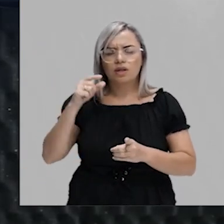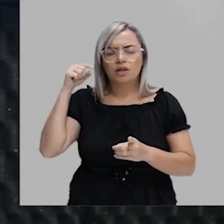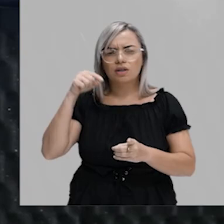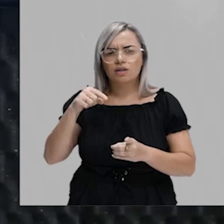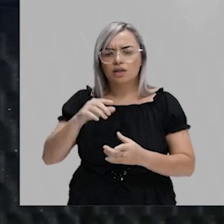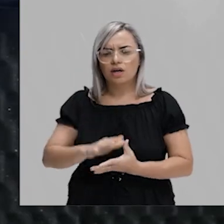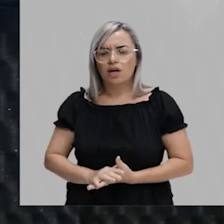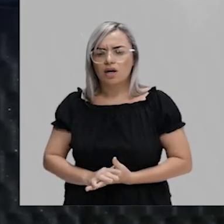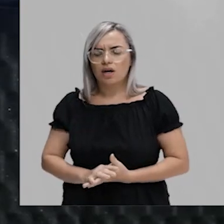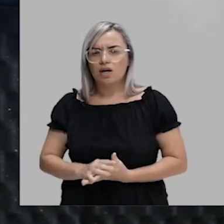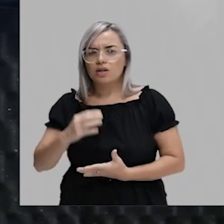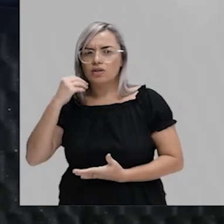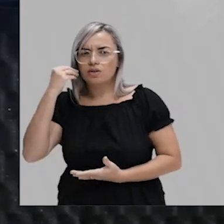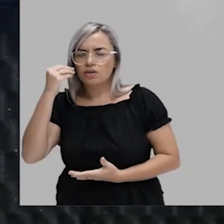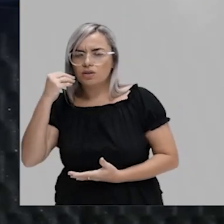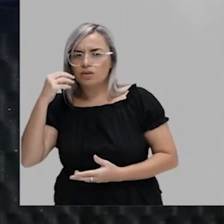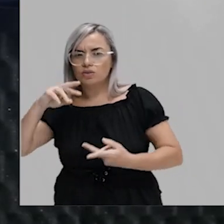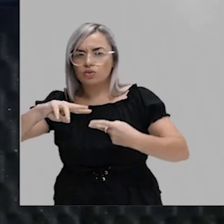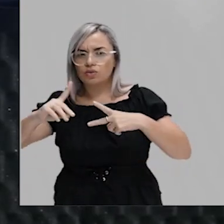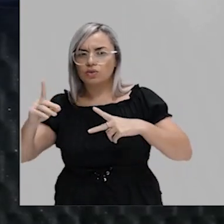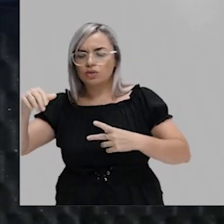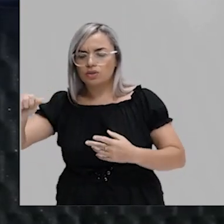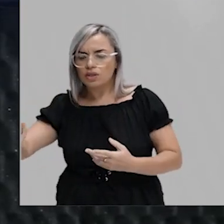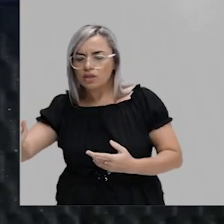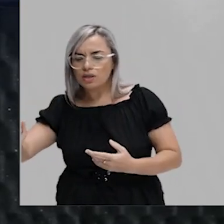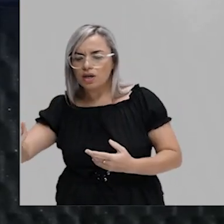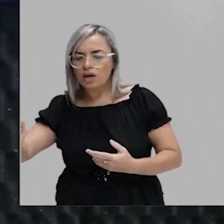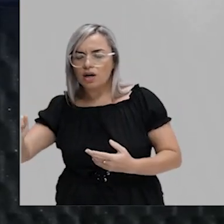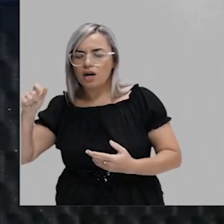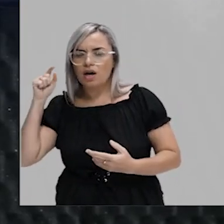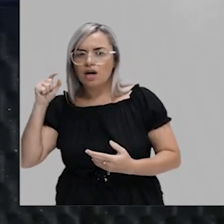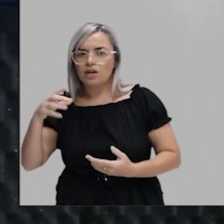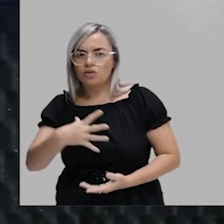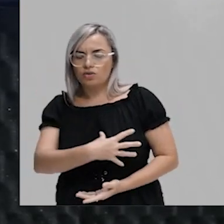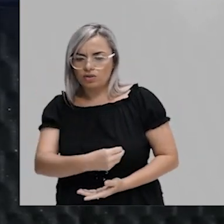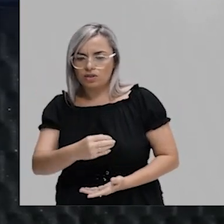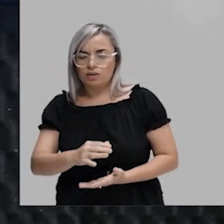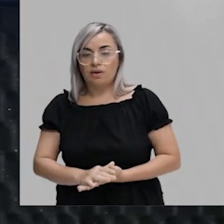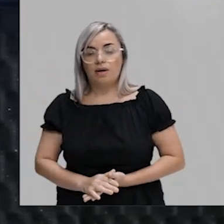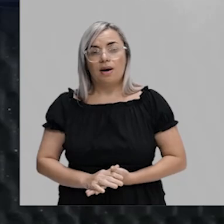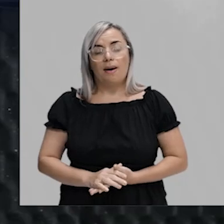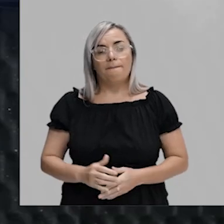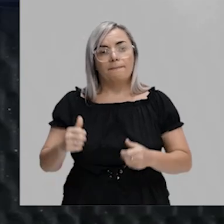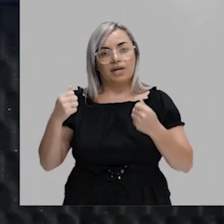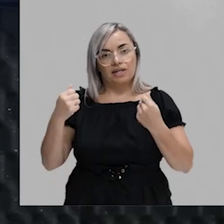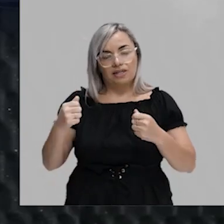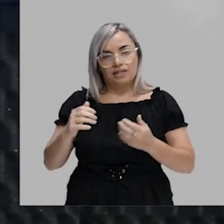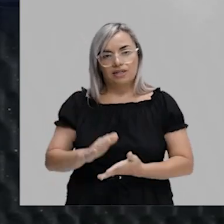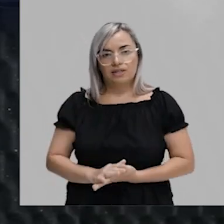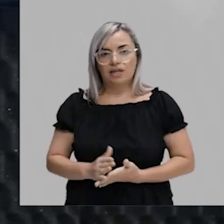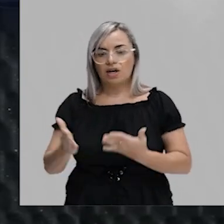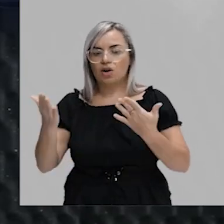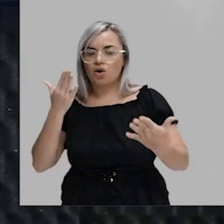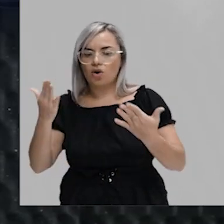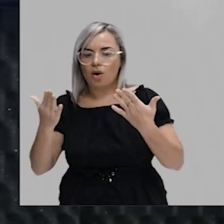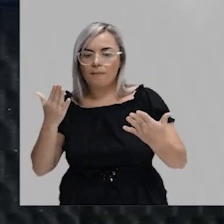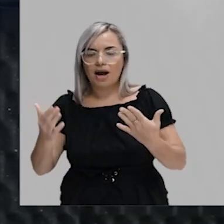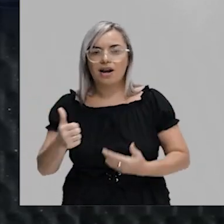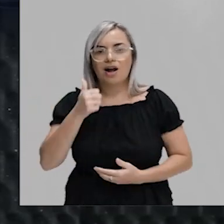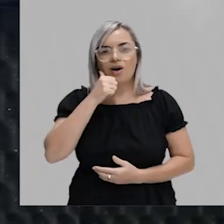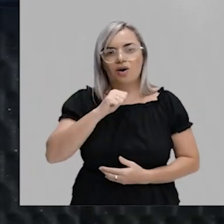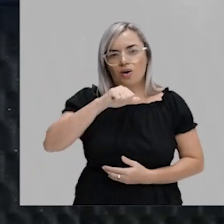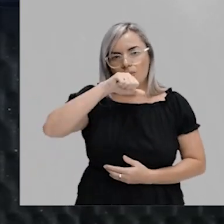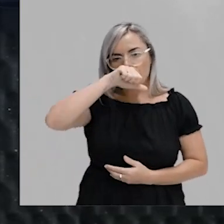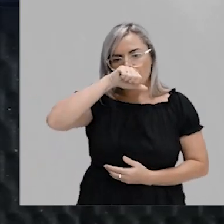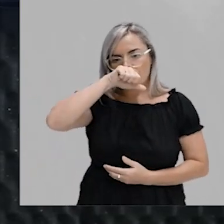encontrar padrões de barras que sejam compatíveis com o pai e compatíveis com a mãe. E você olhar para esse filho, ó, eu